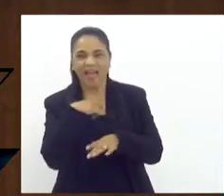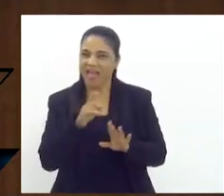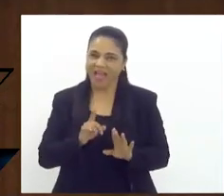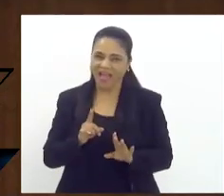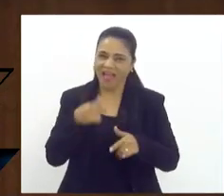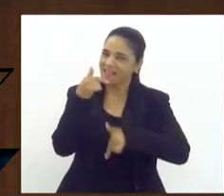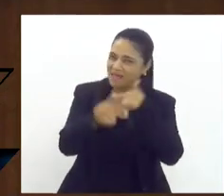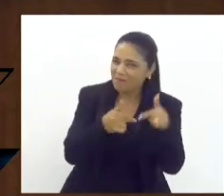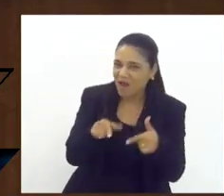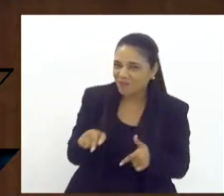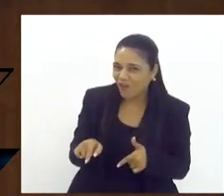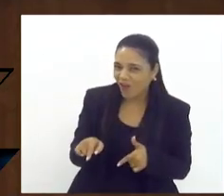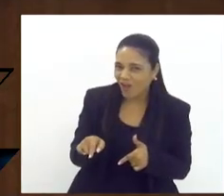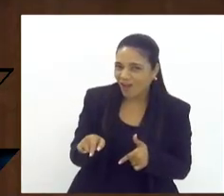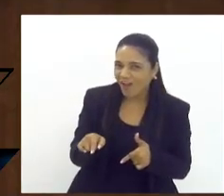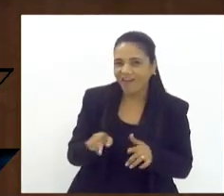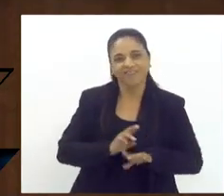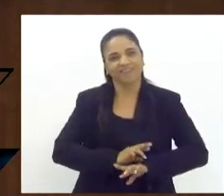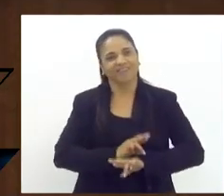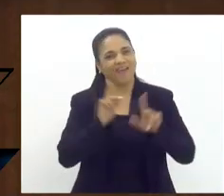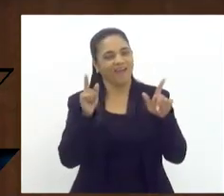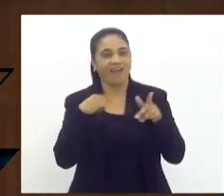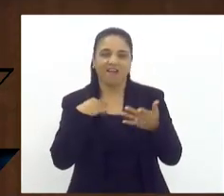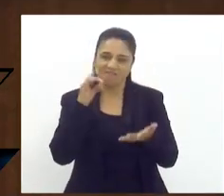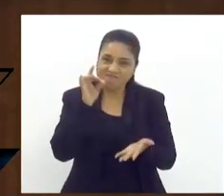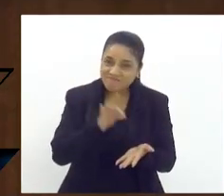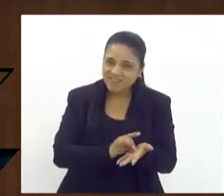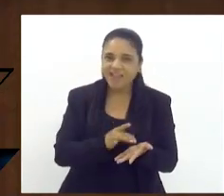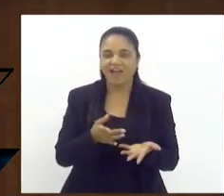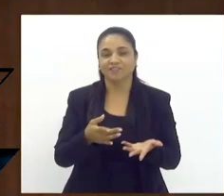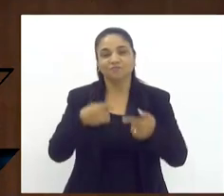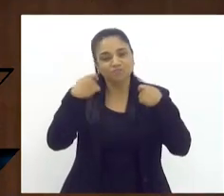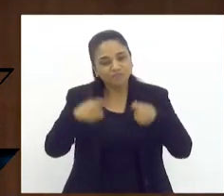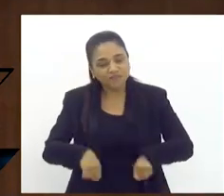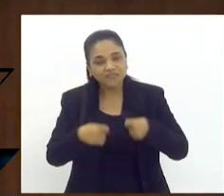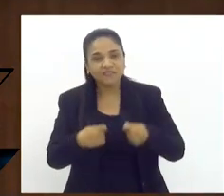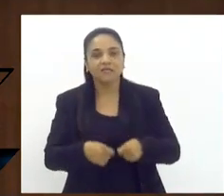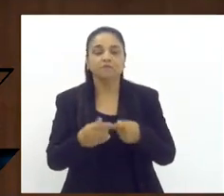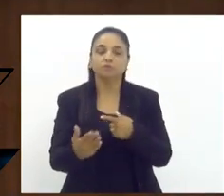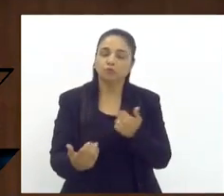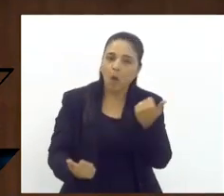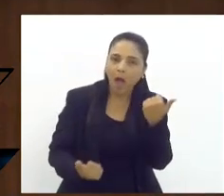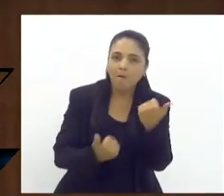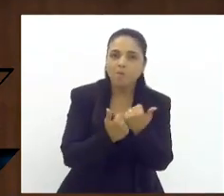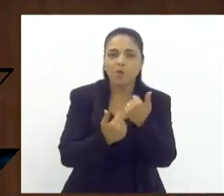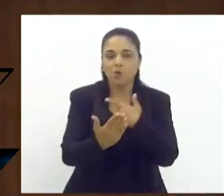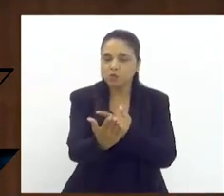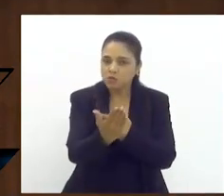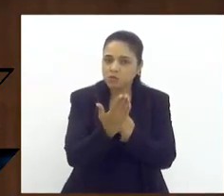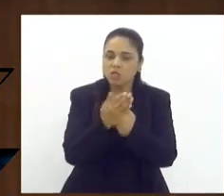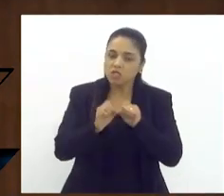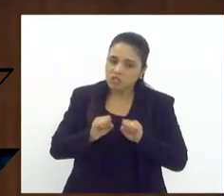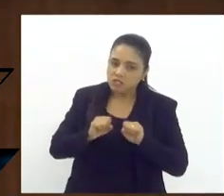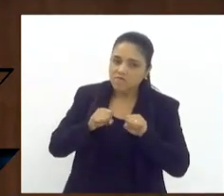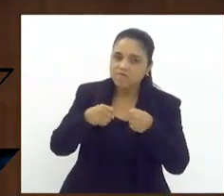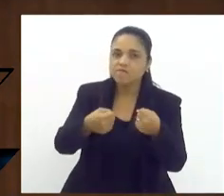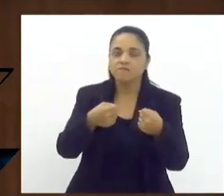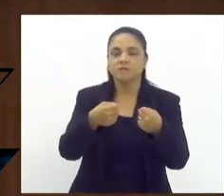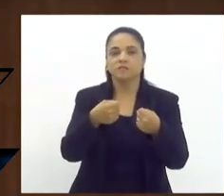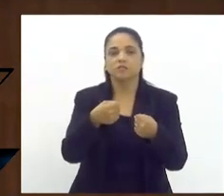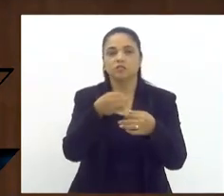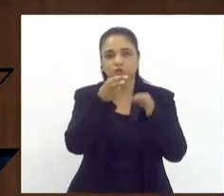verdade mas mais uma vez eu vou falar Precisamos do Respawn jurídico sim precisamos da ajuda sim